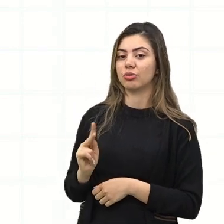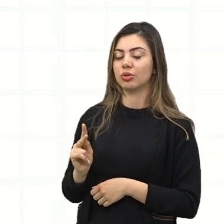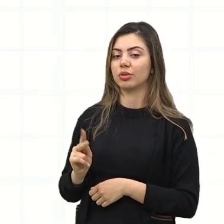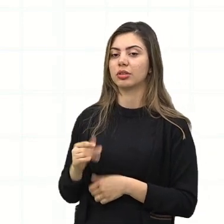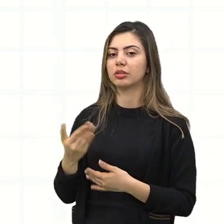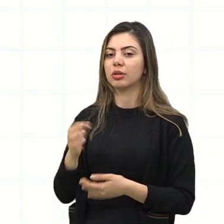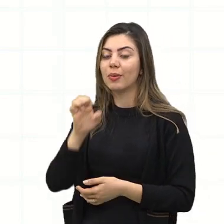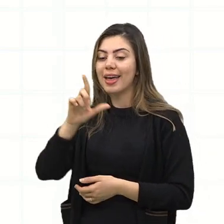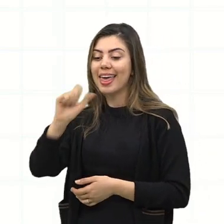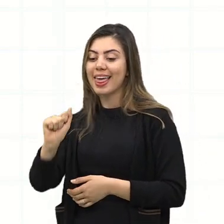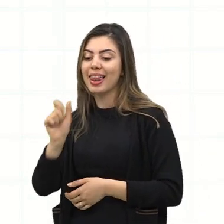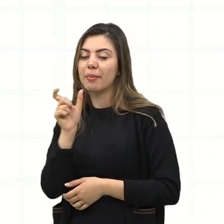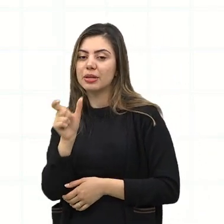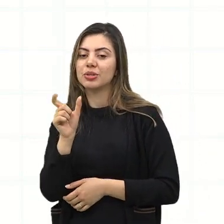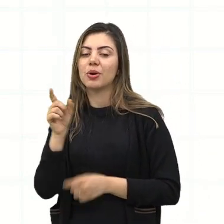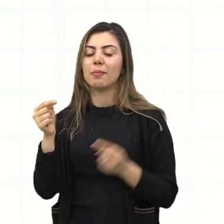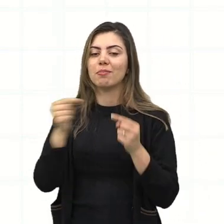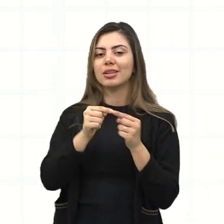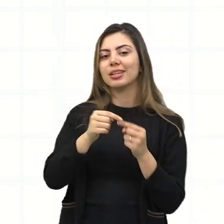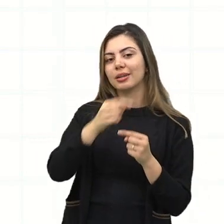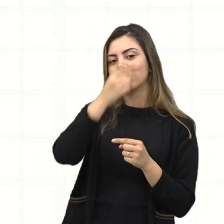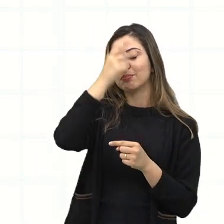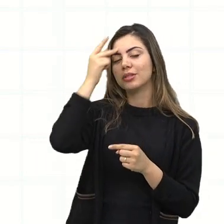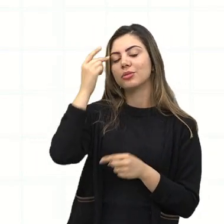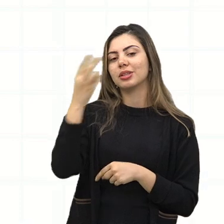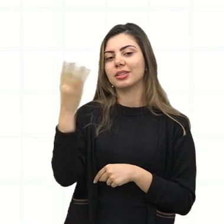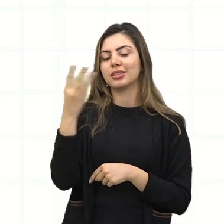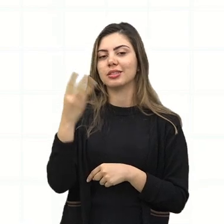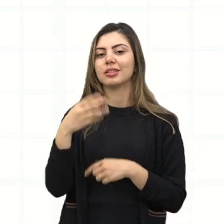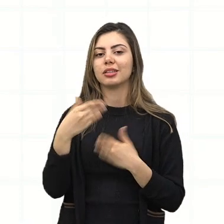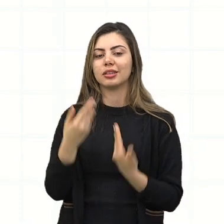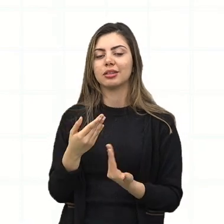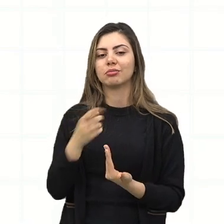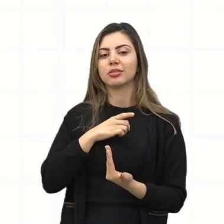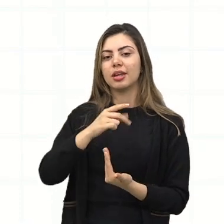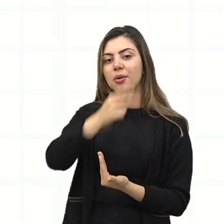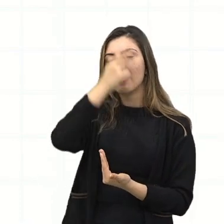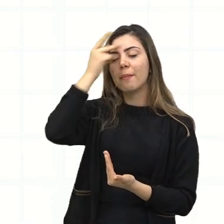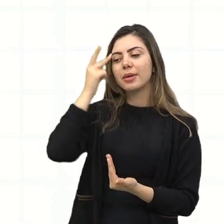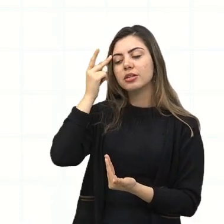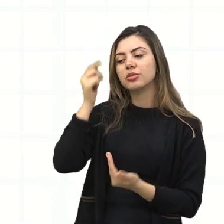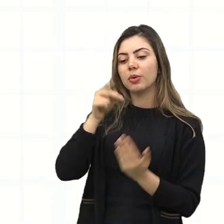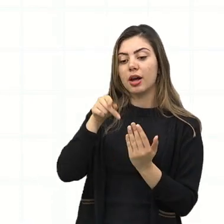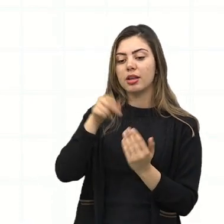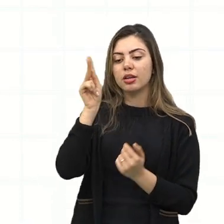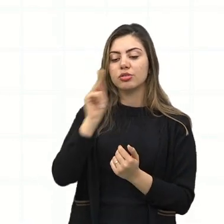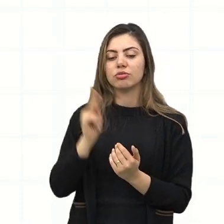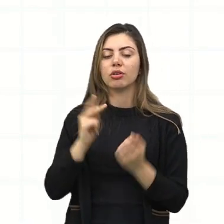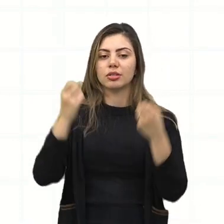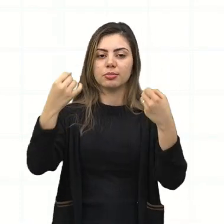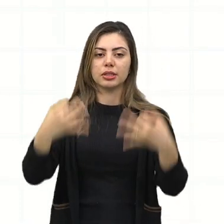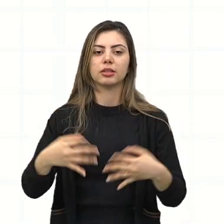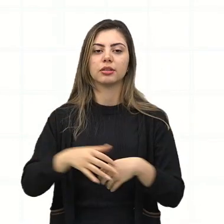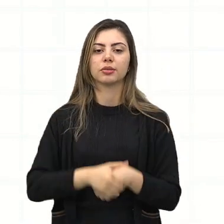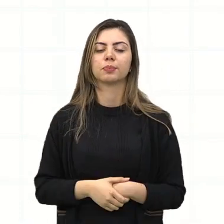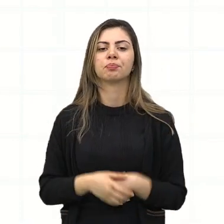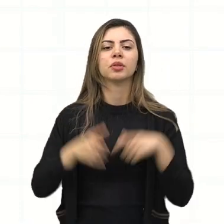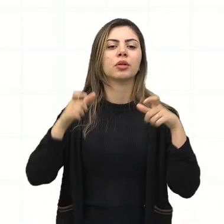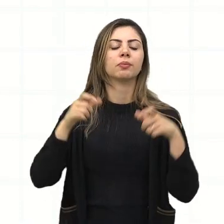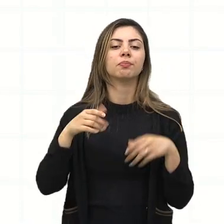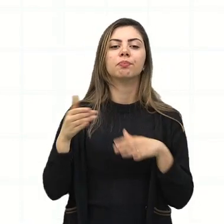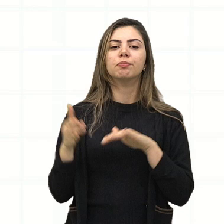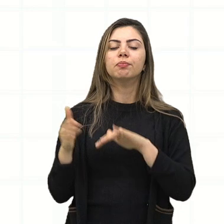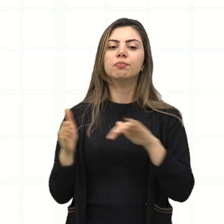a predominância da terceira pessoa quando o narrador estiver aí em terceira pessoa. E o espaço?